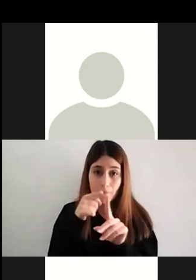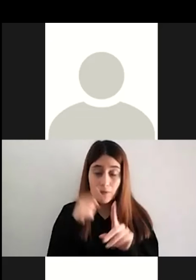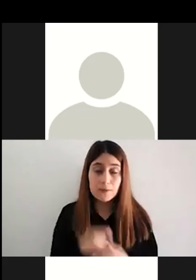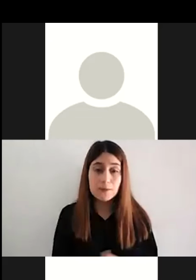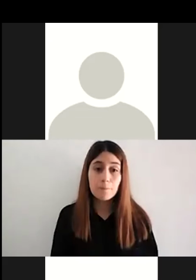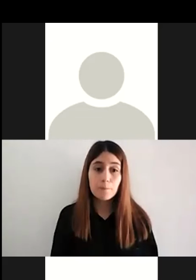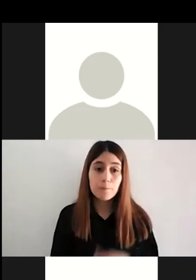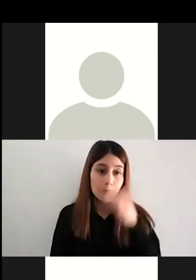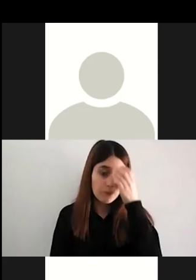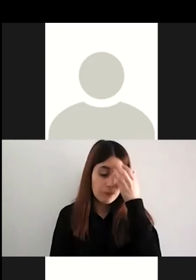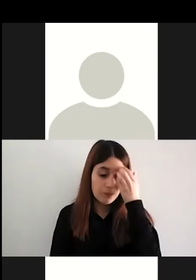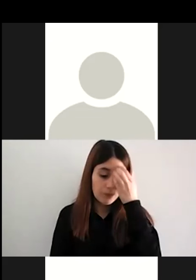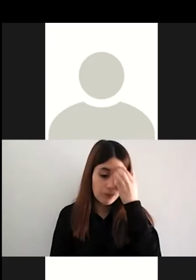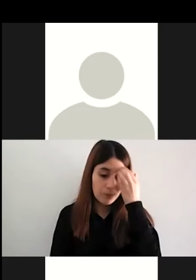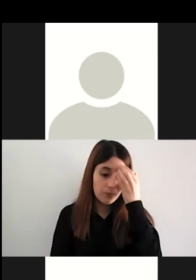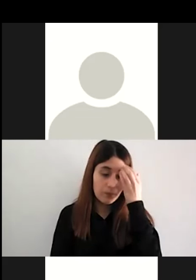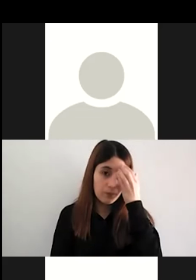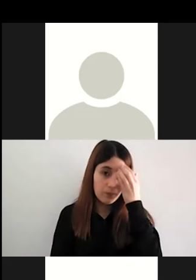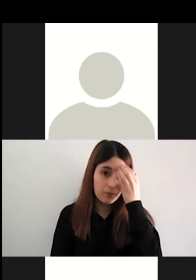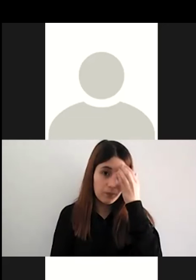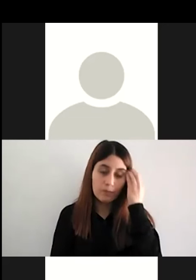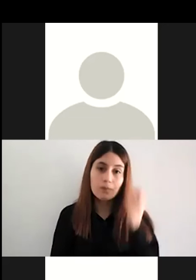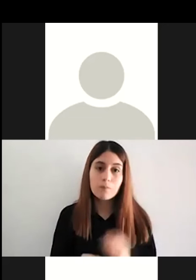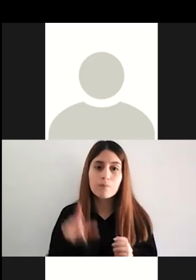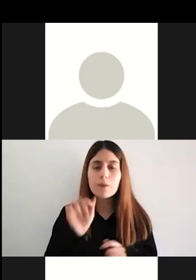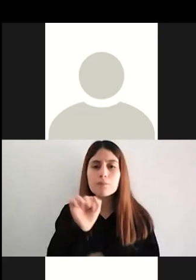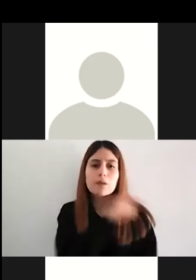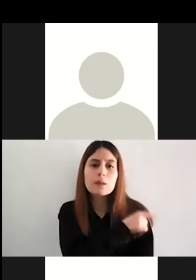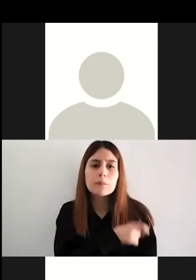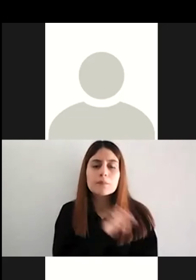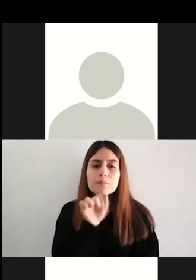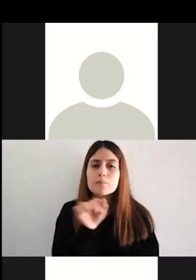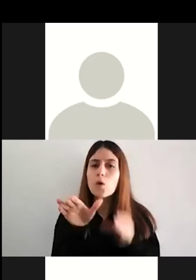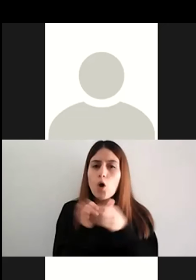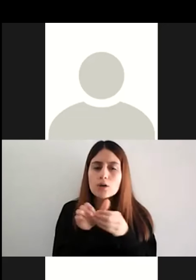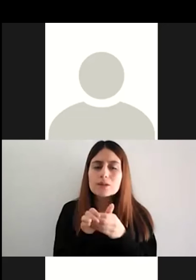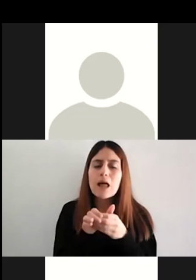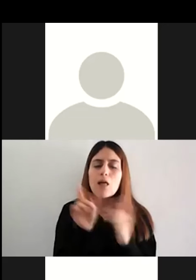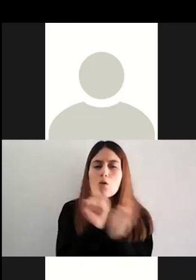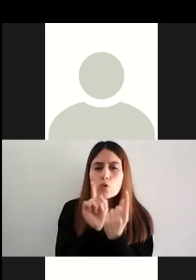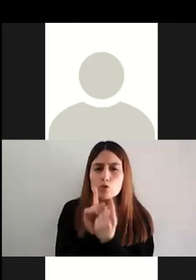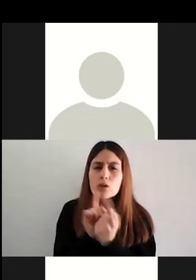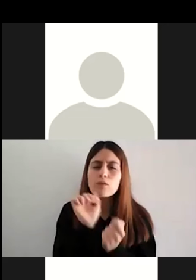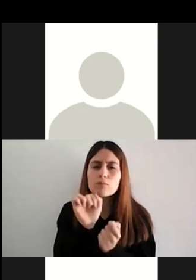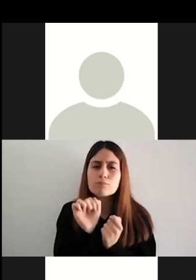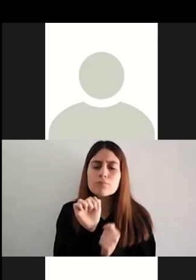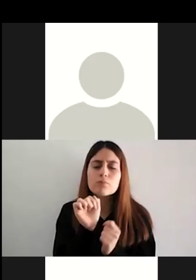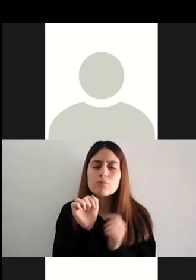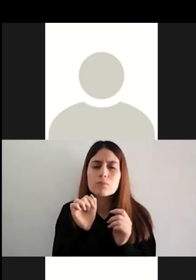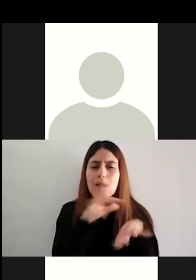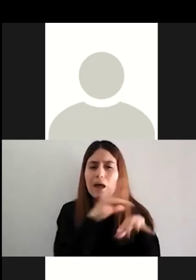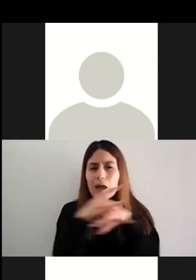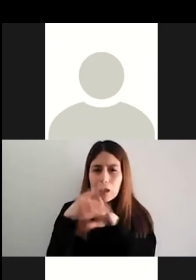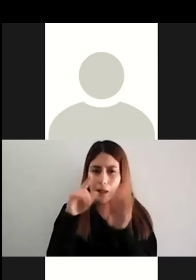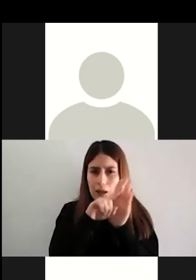Há ainda representação no Conselho Consultivo para as Clinical Guidelines, o que é muito importante e determinante